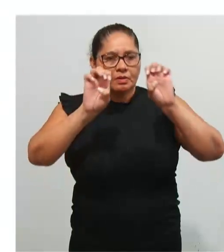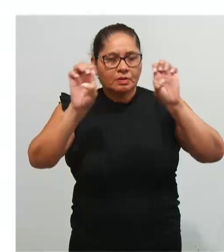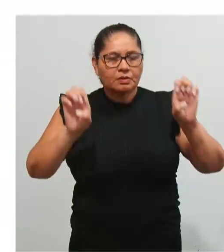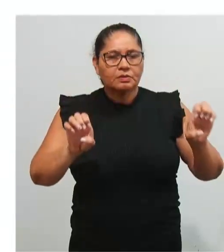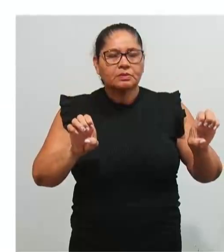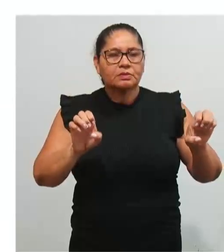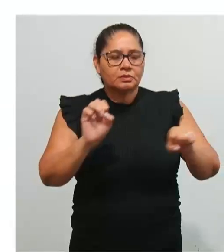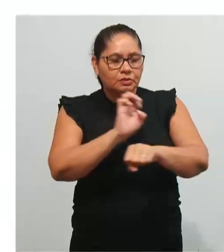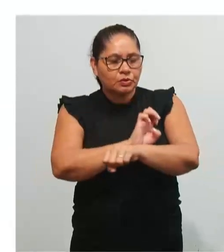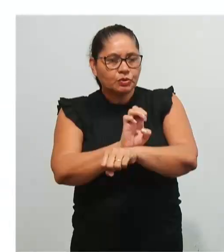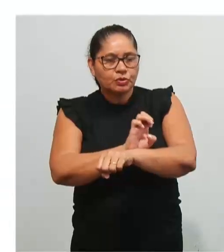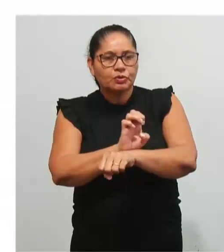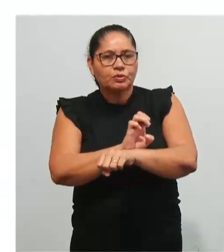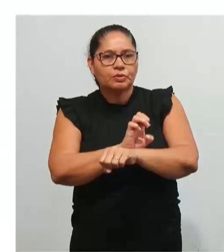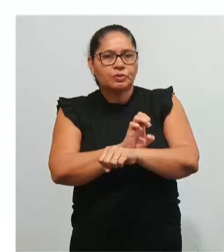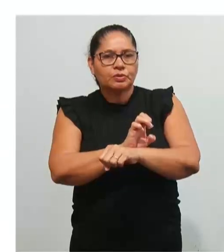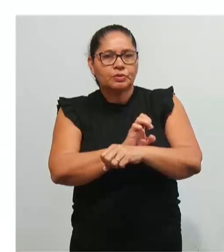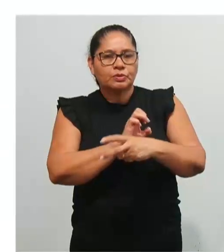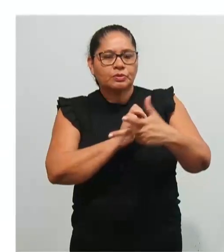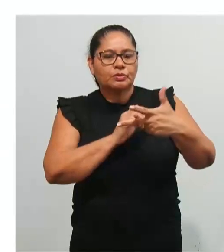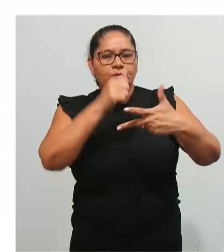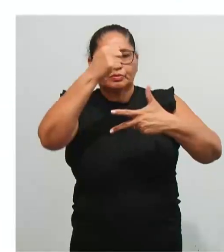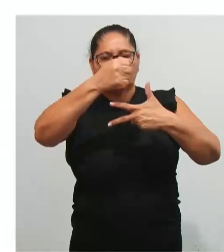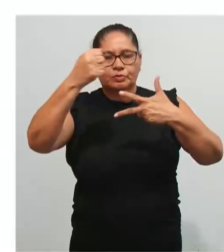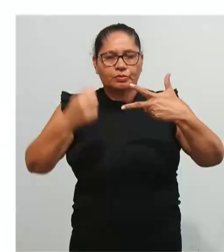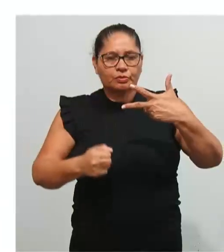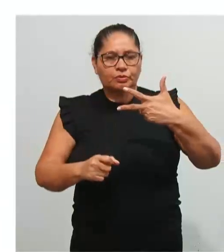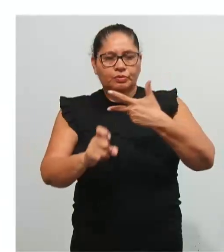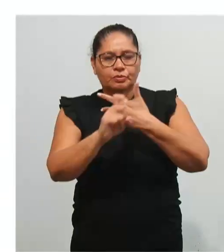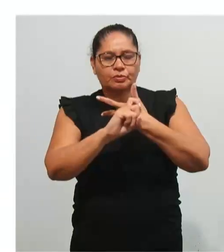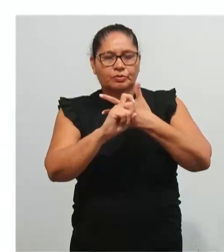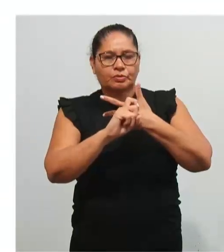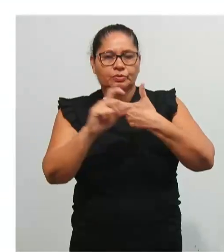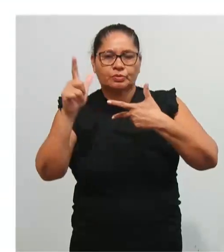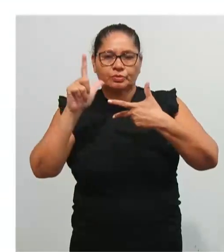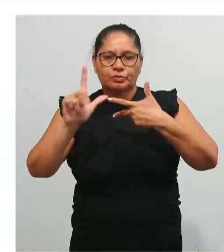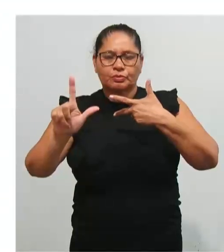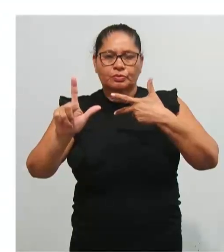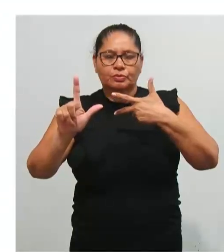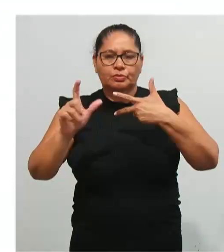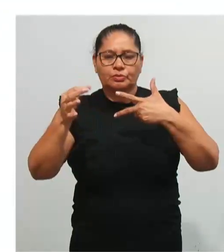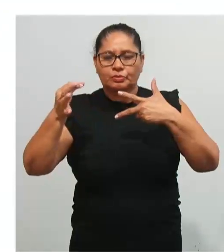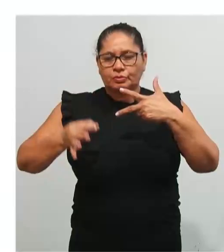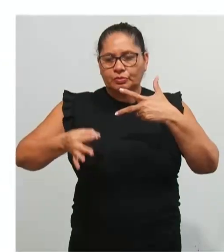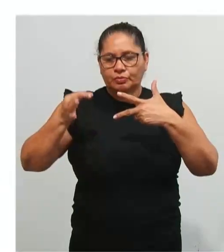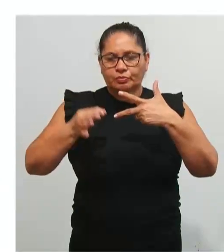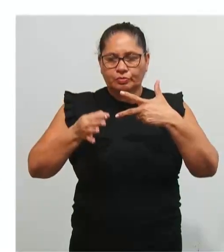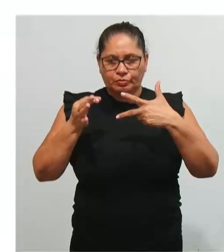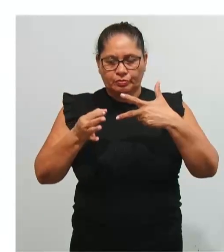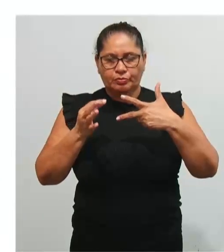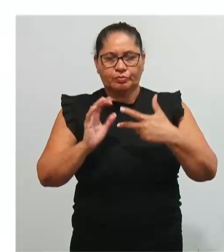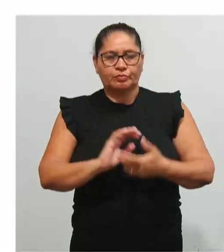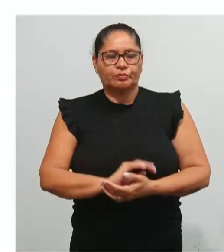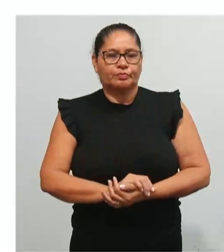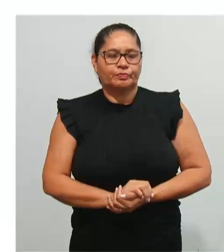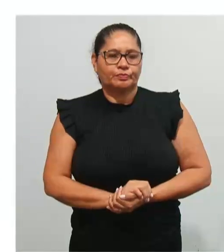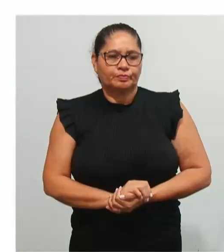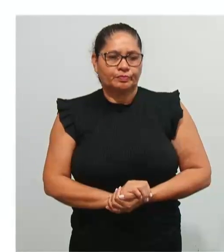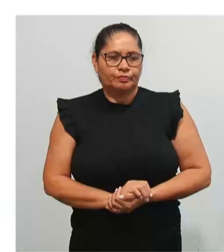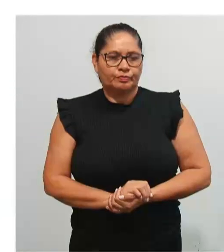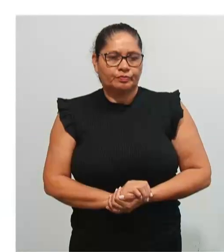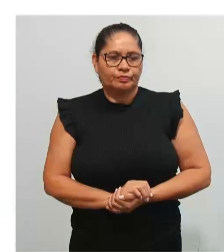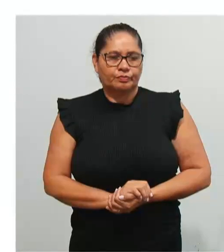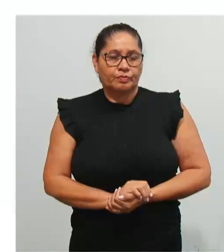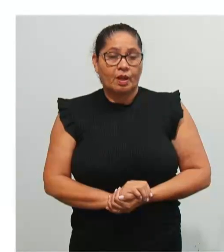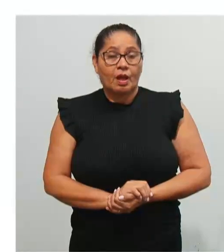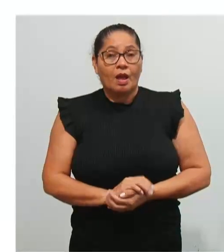organizacional do Estado em seus 3 poderes, o executivo, o legislativo e o judiciário. É